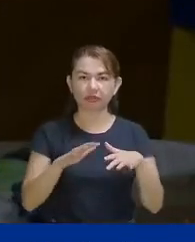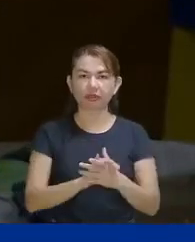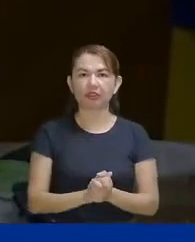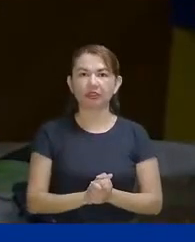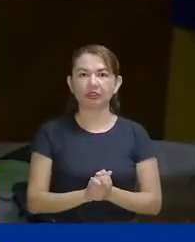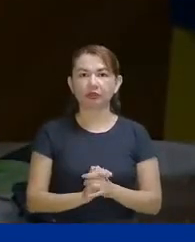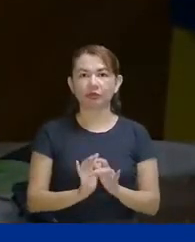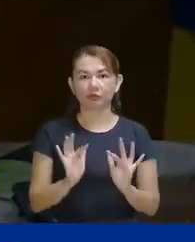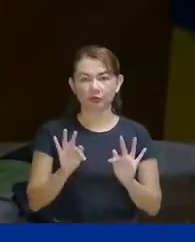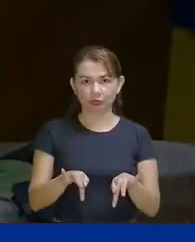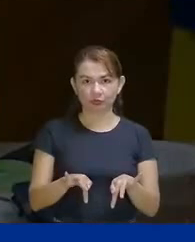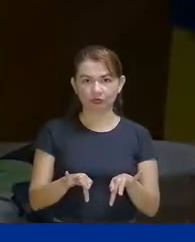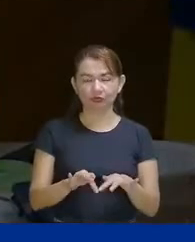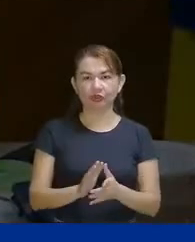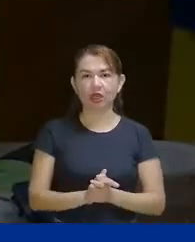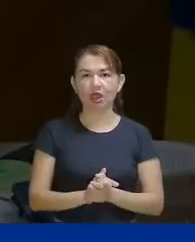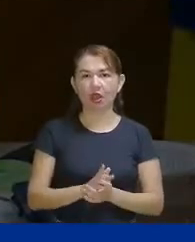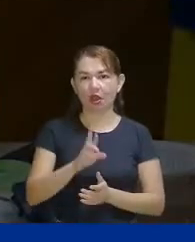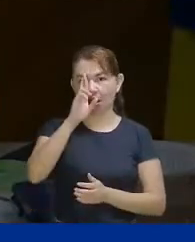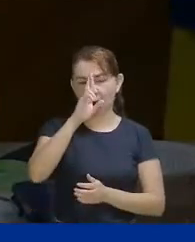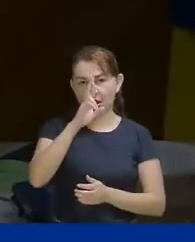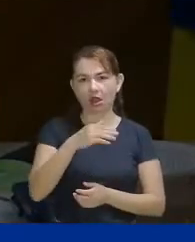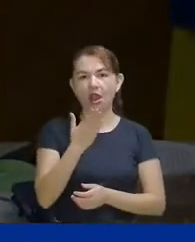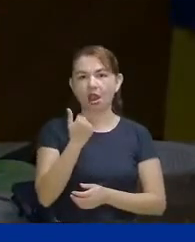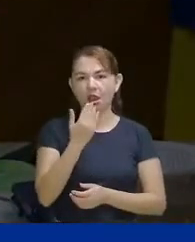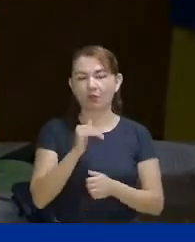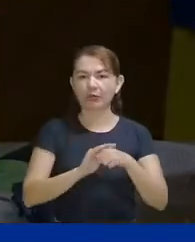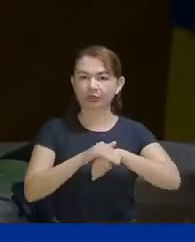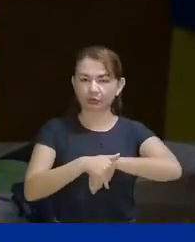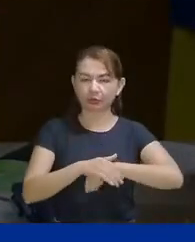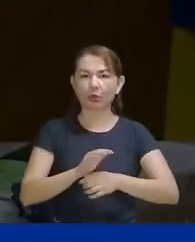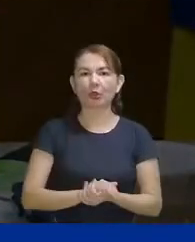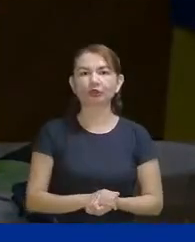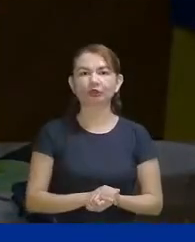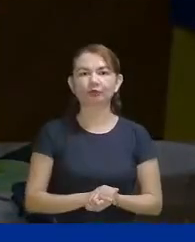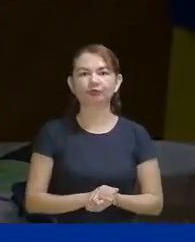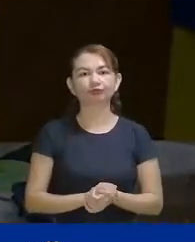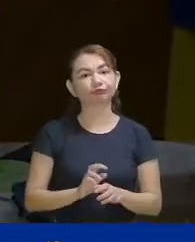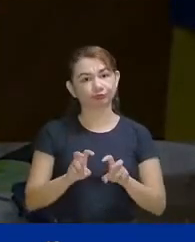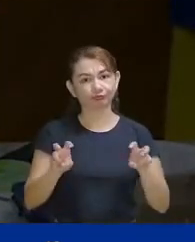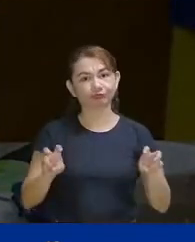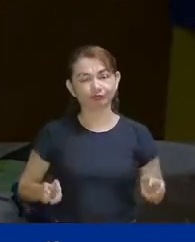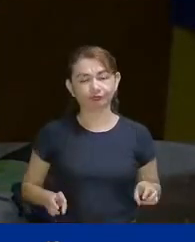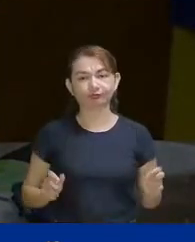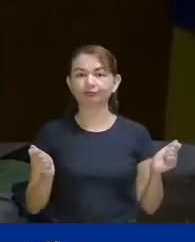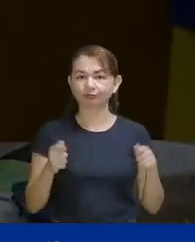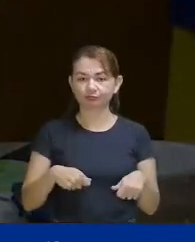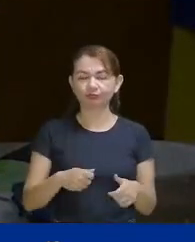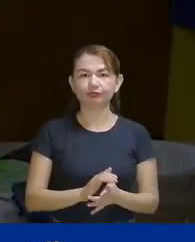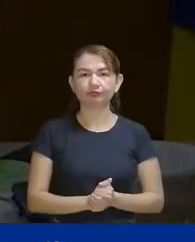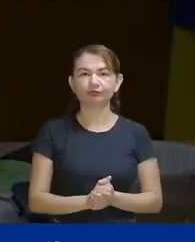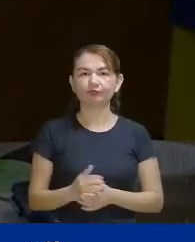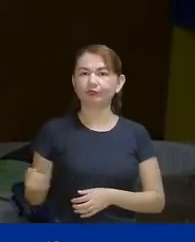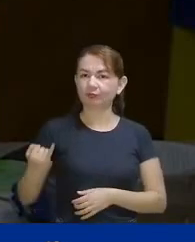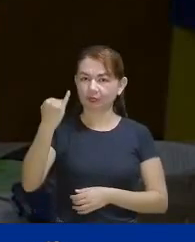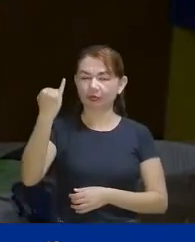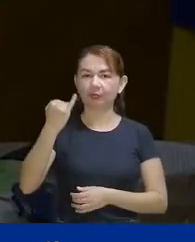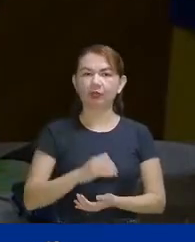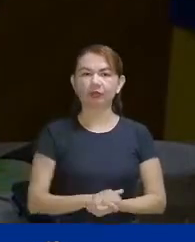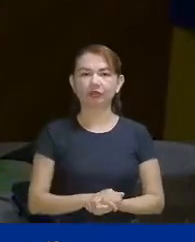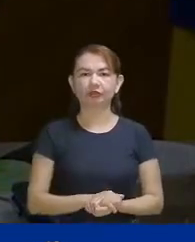e haverá ao final um jantar de abertura. Então, os membros estão também convidados, né, para essa